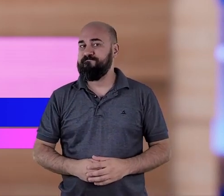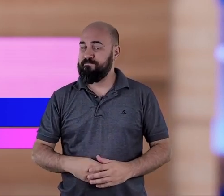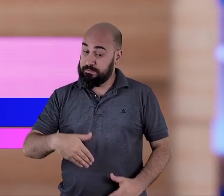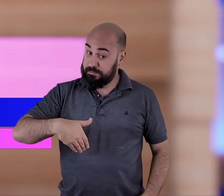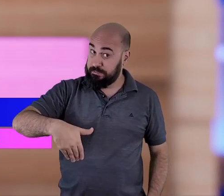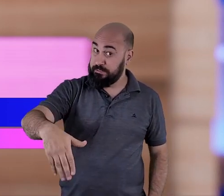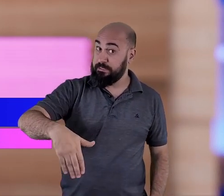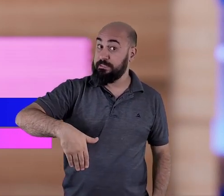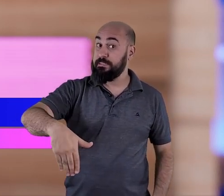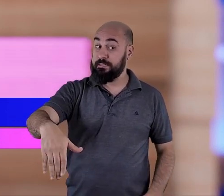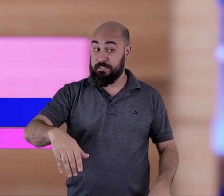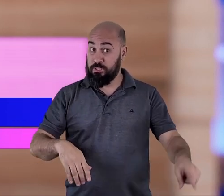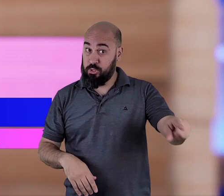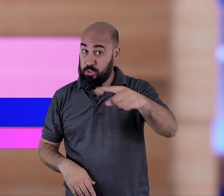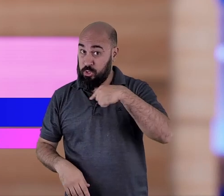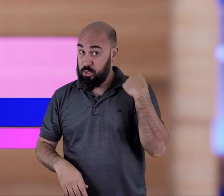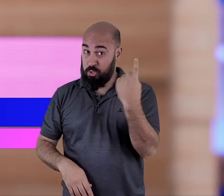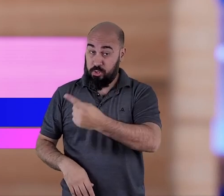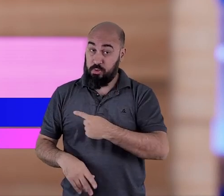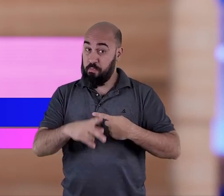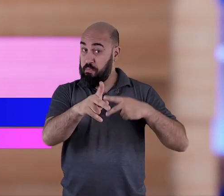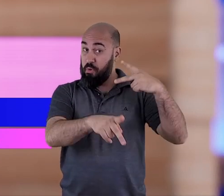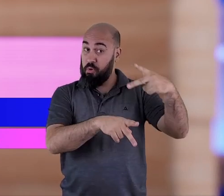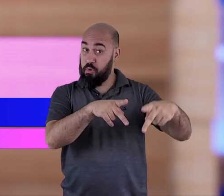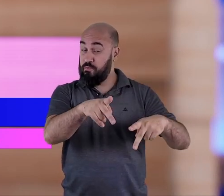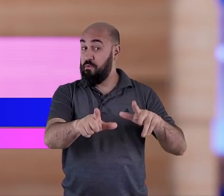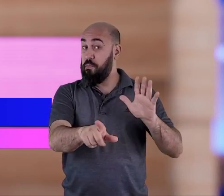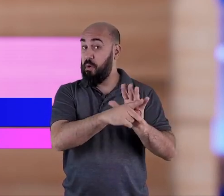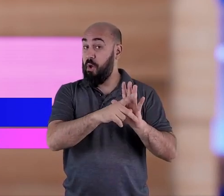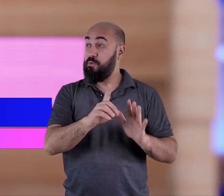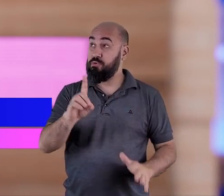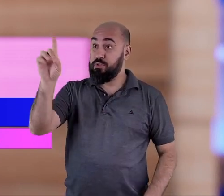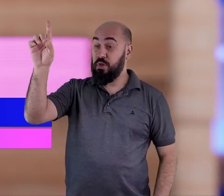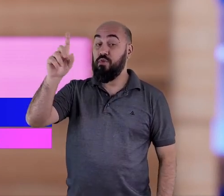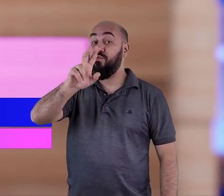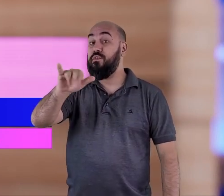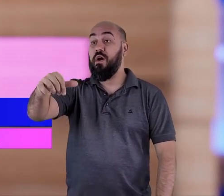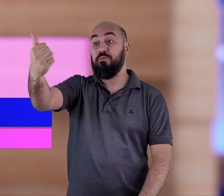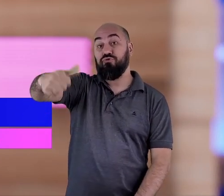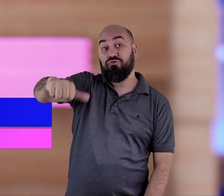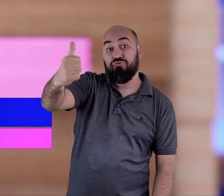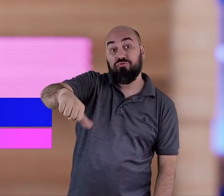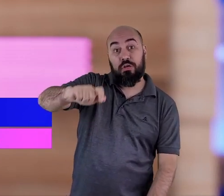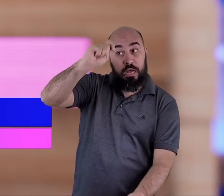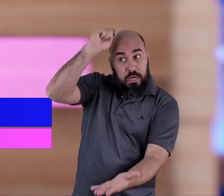que o povo de Deus tomará parte no julgamento dos anjos maus.